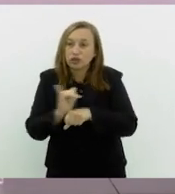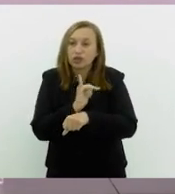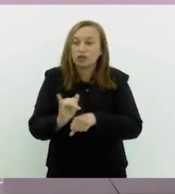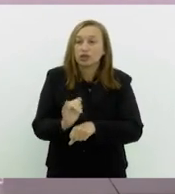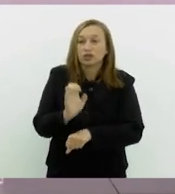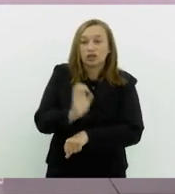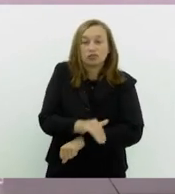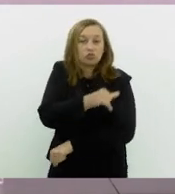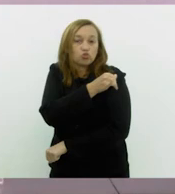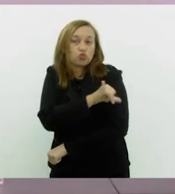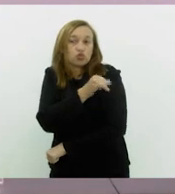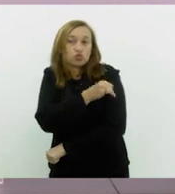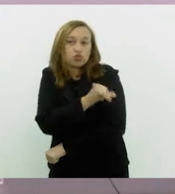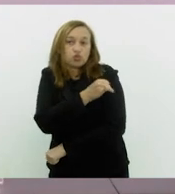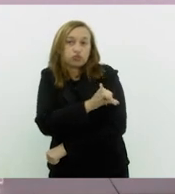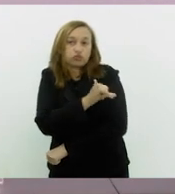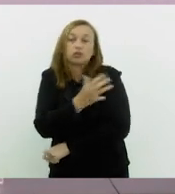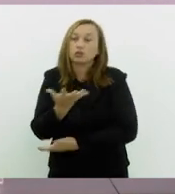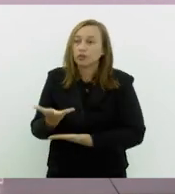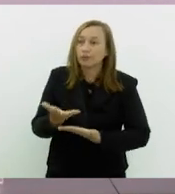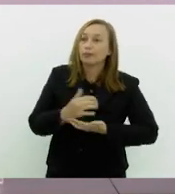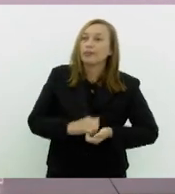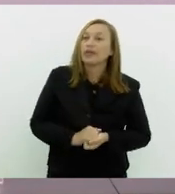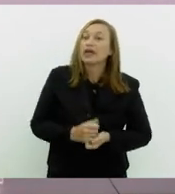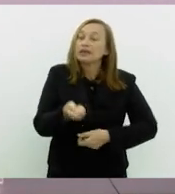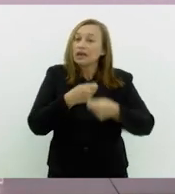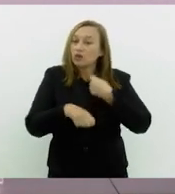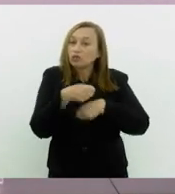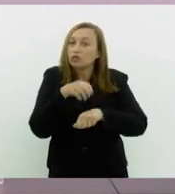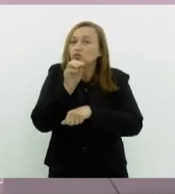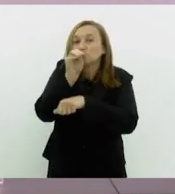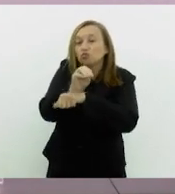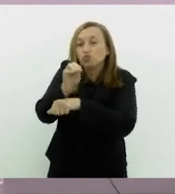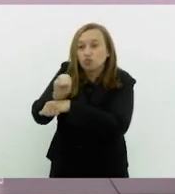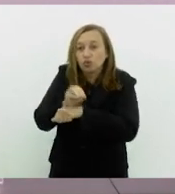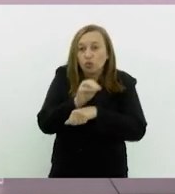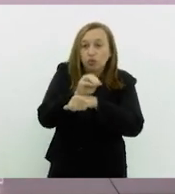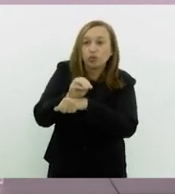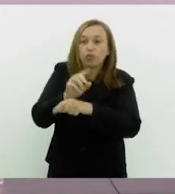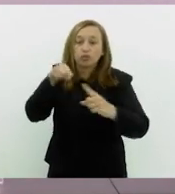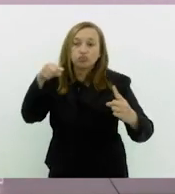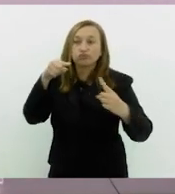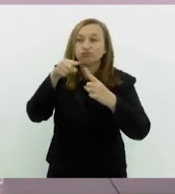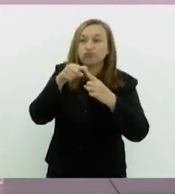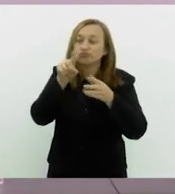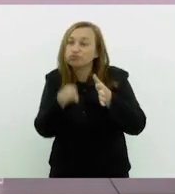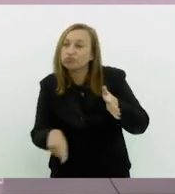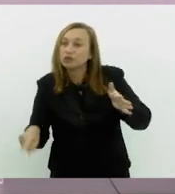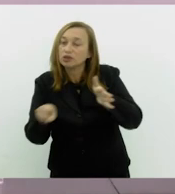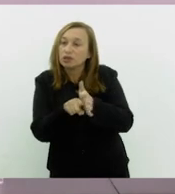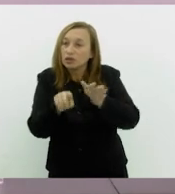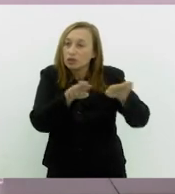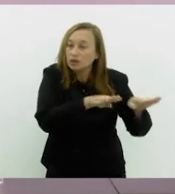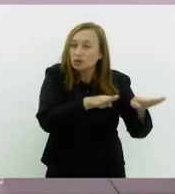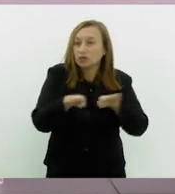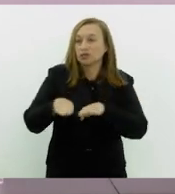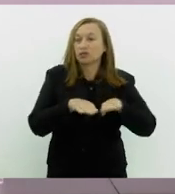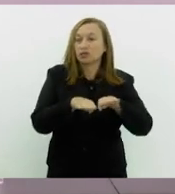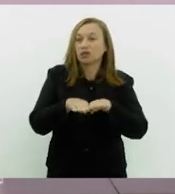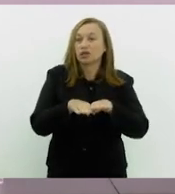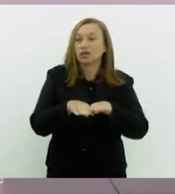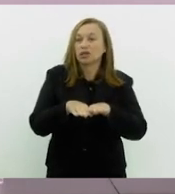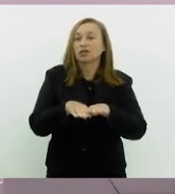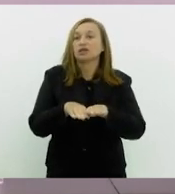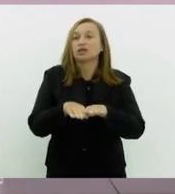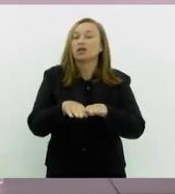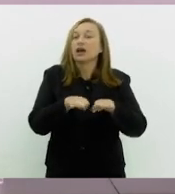Janeiro que trate da economia do cuidado, objetivando a redução das desigualdades e a promoção